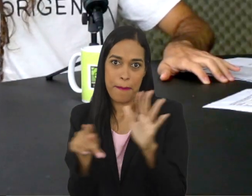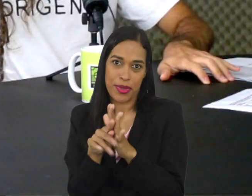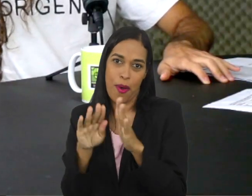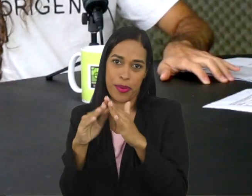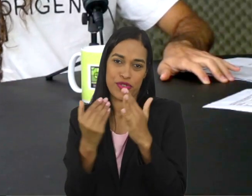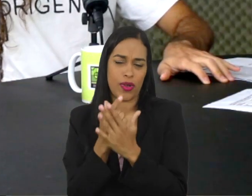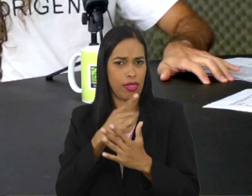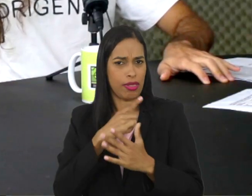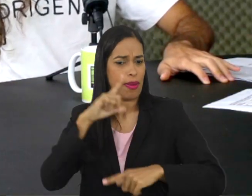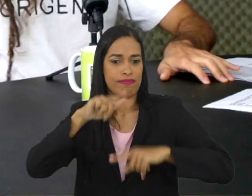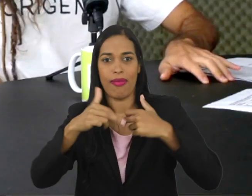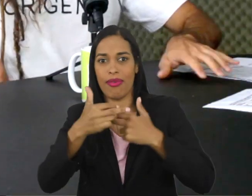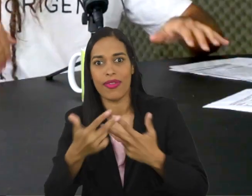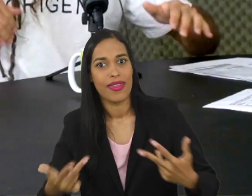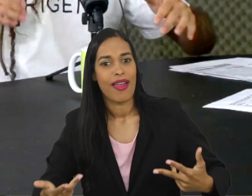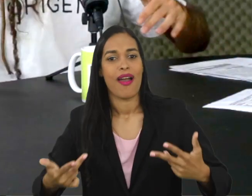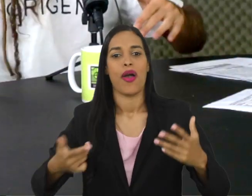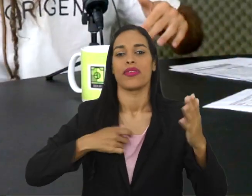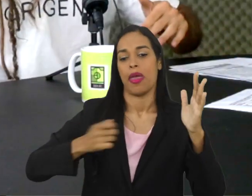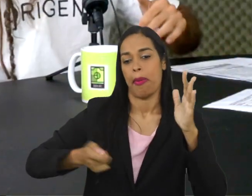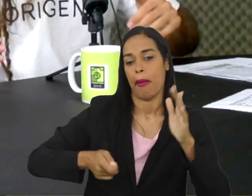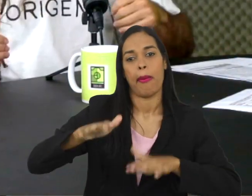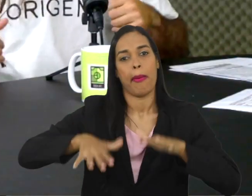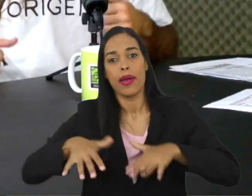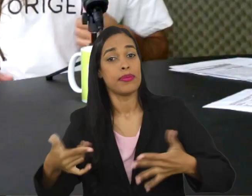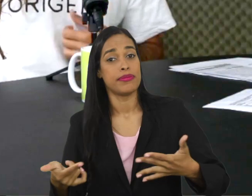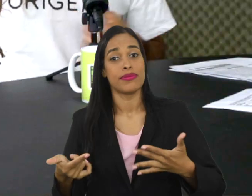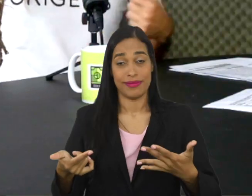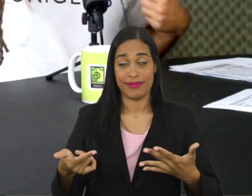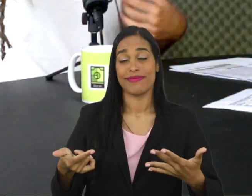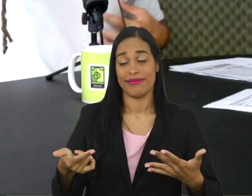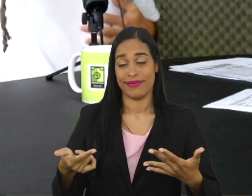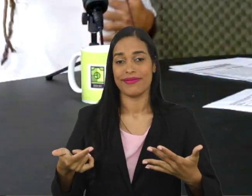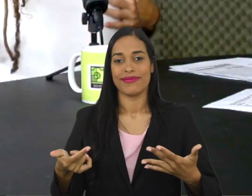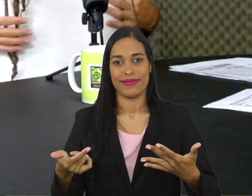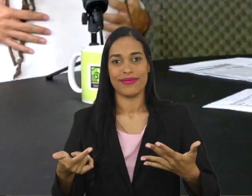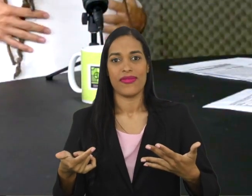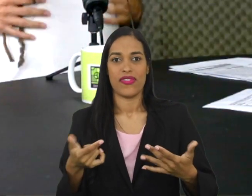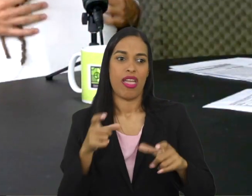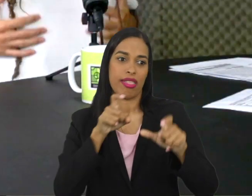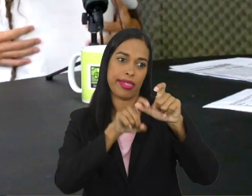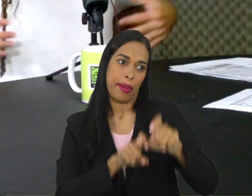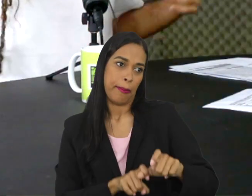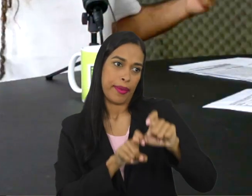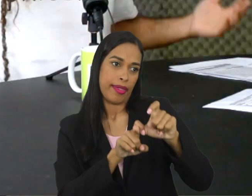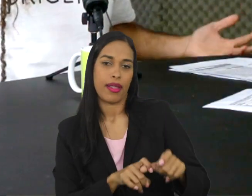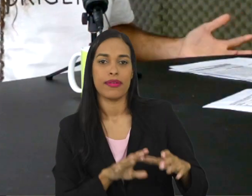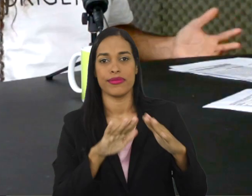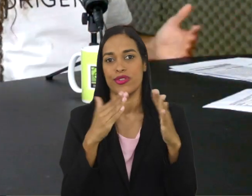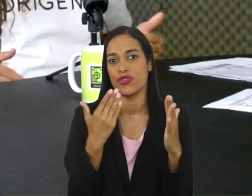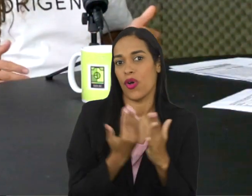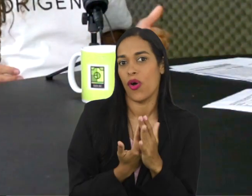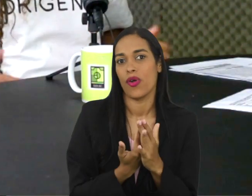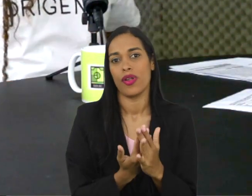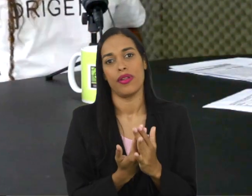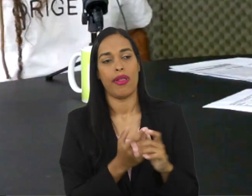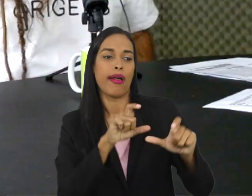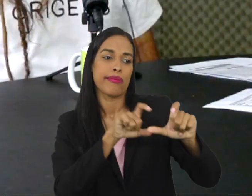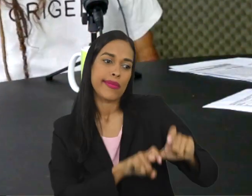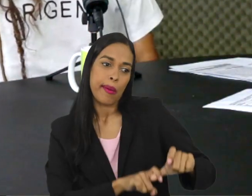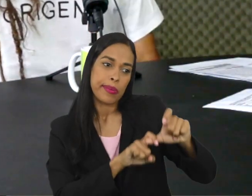ideal seria a própria escola ter os instrumentos, você Se dependesse solicitar. da escola, a gente nem ia tocar. Mas exatamente, se ficar dependendo só da escola,